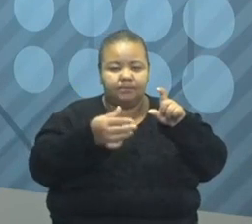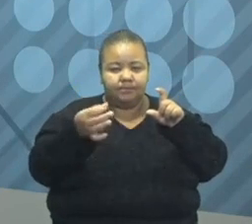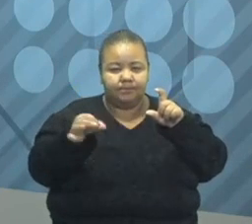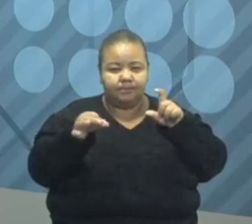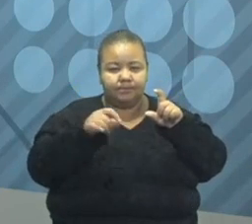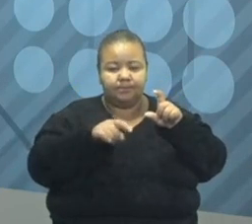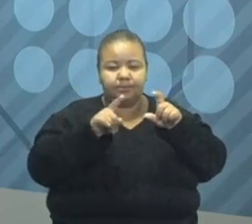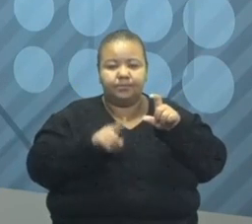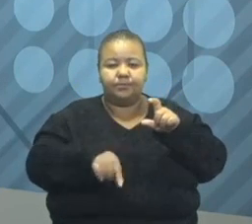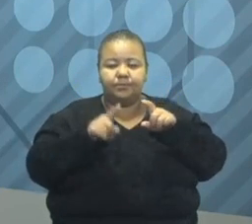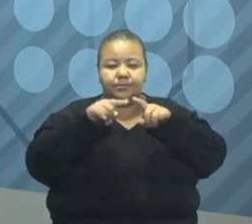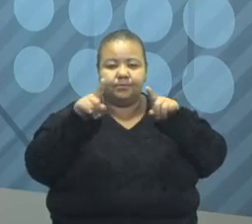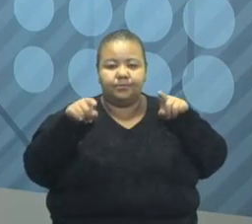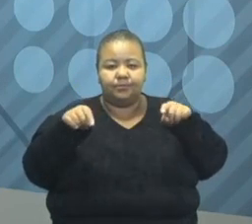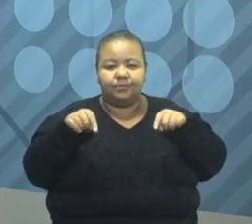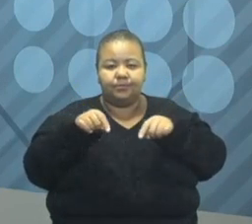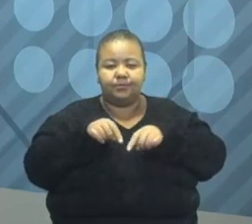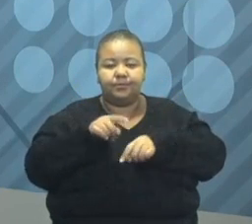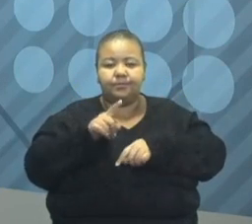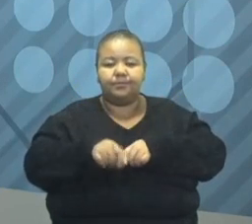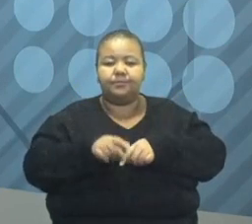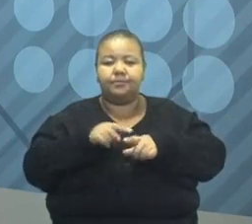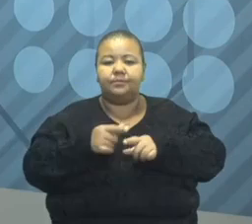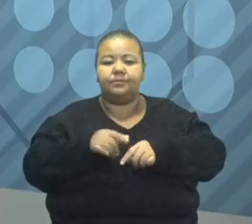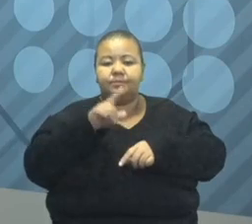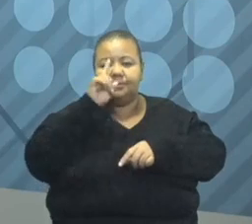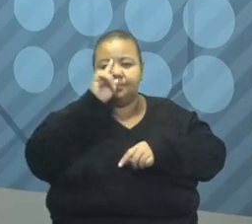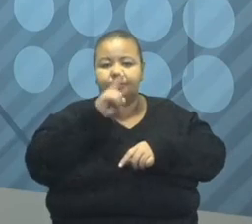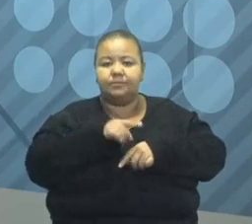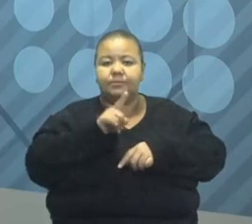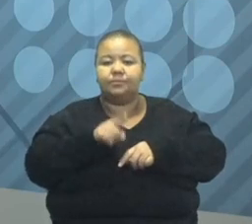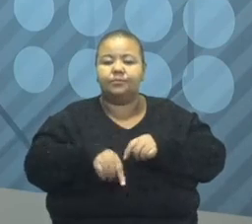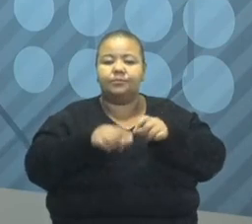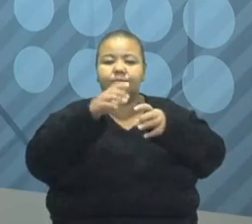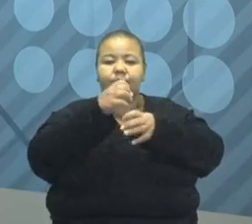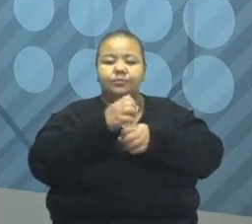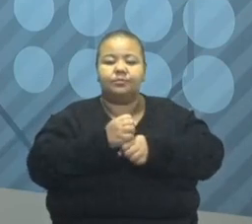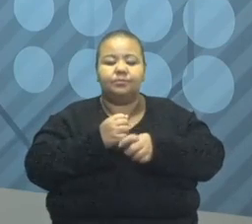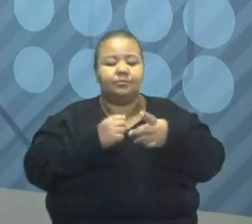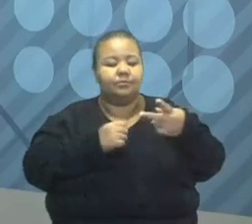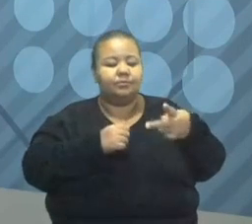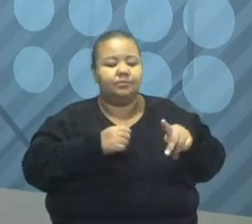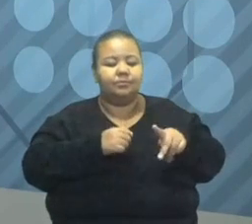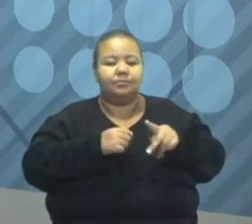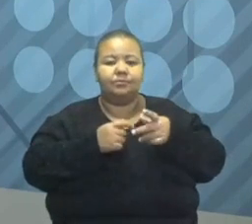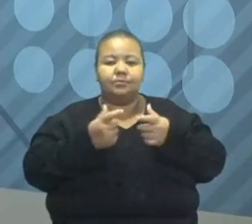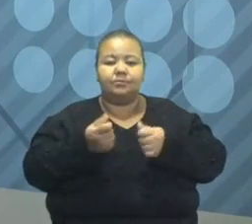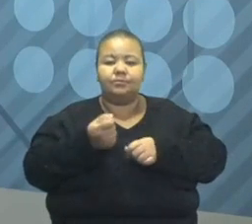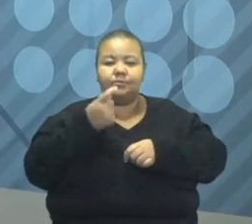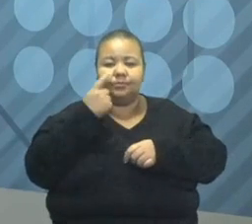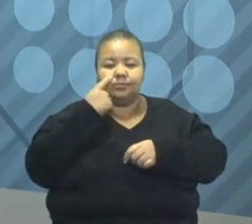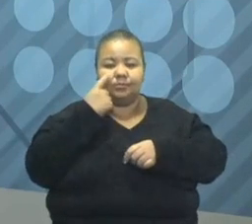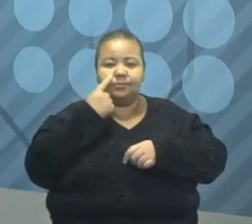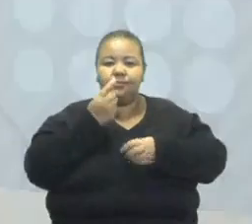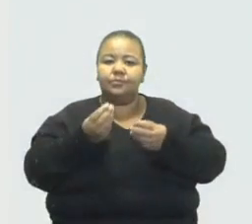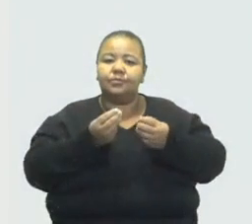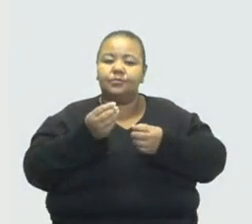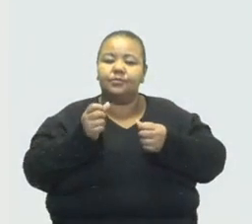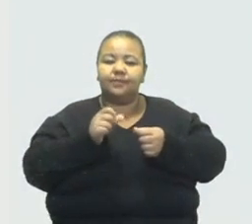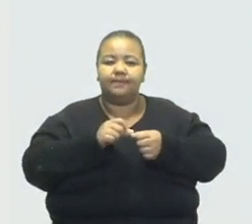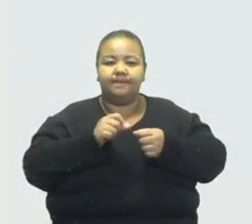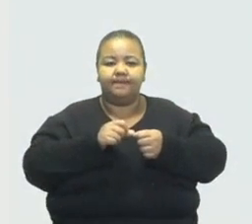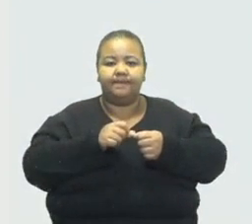Então, nós temos uma matriz quadrada. Então, o determinante, ele só é calculado com matriz quadrada. Então, vejamos os procedimentos que podem